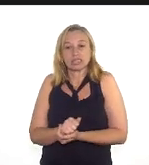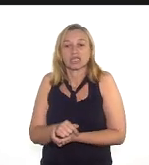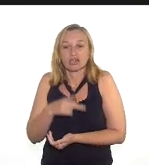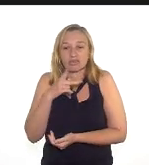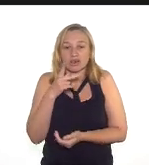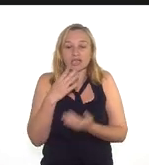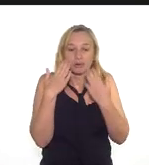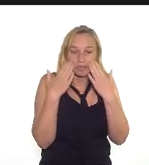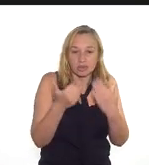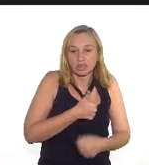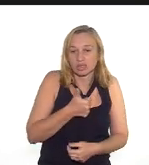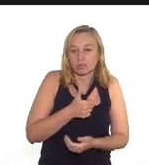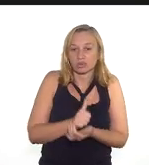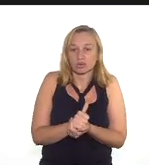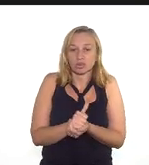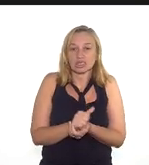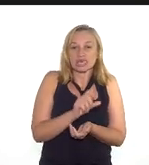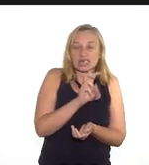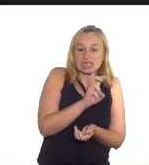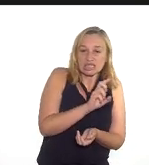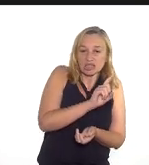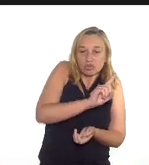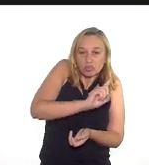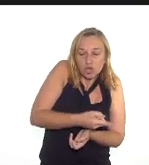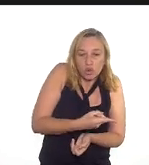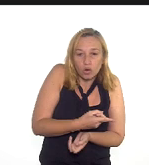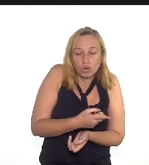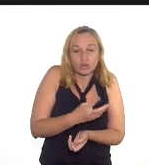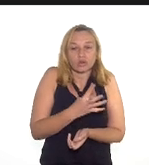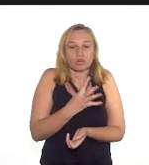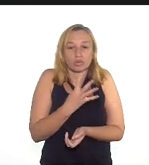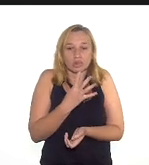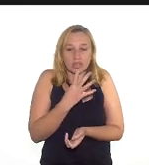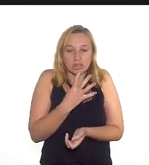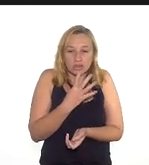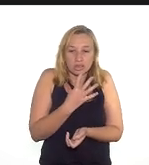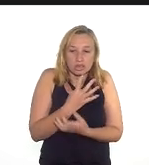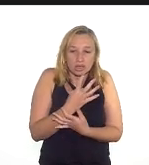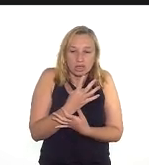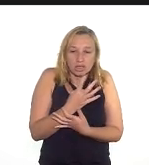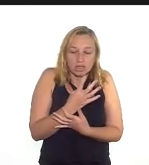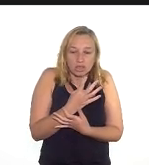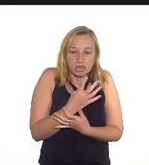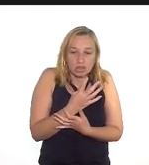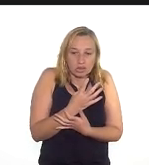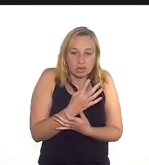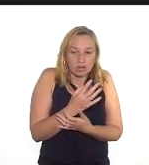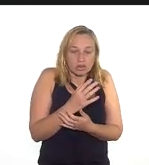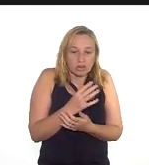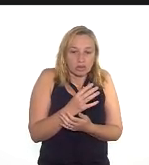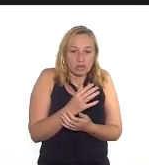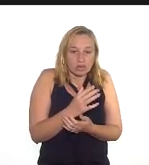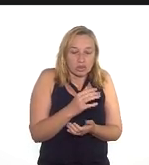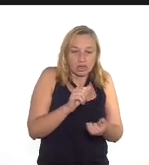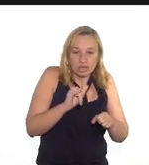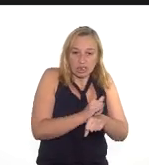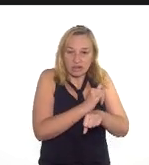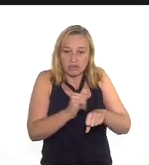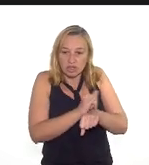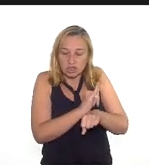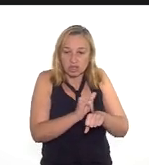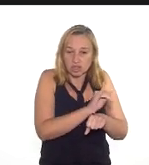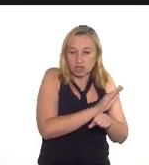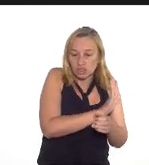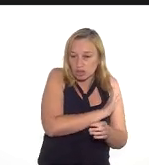primeira apresentação. Por exemplo, os 5 milhões reconhecidos no âmbito da, né, da superfaturamento da Lava Jato. A gente enviou